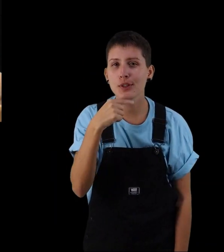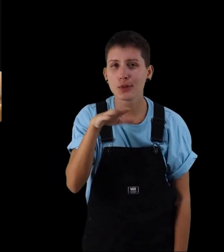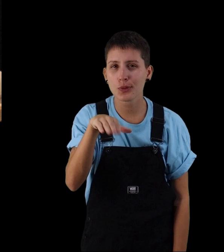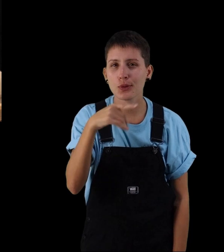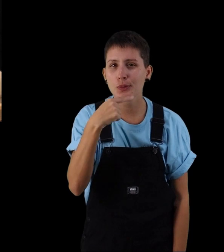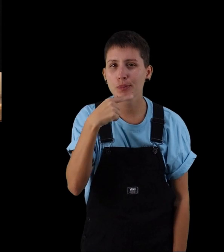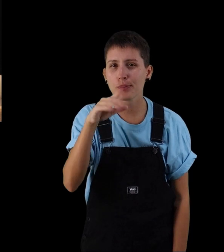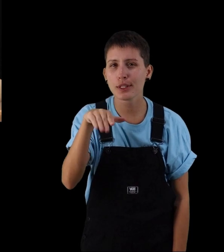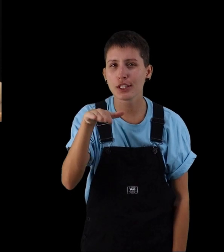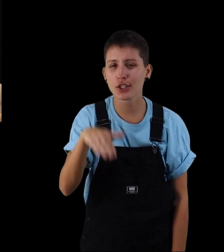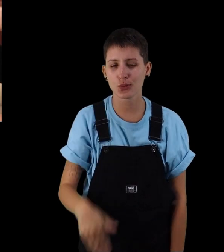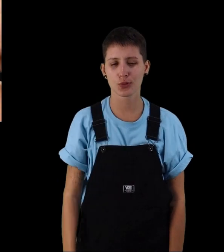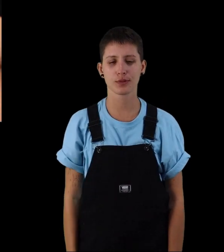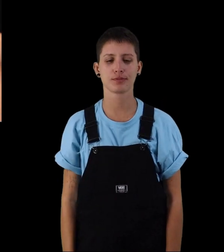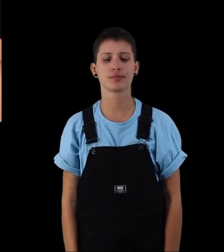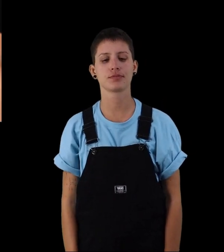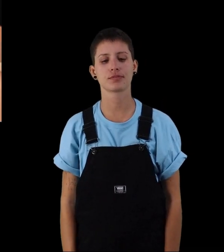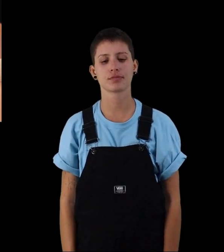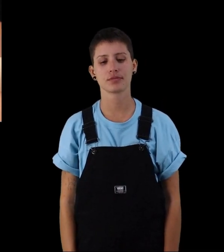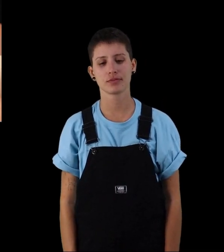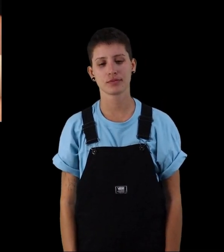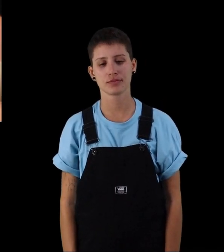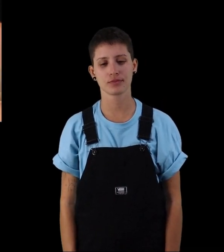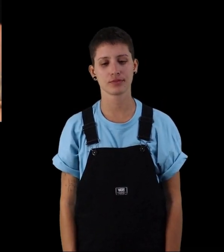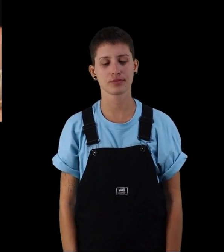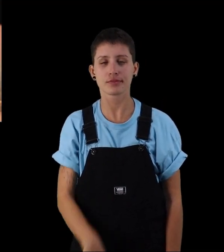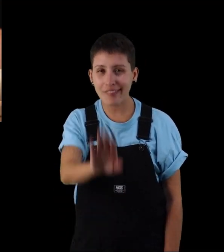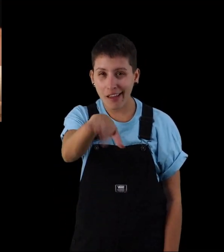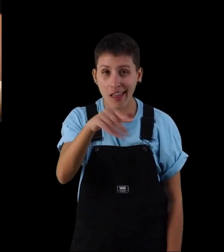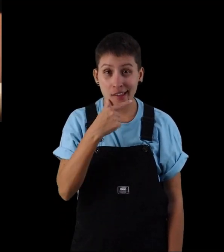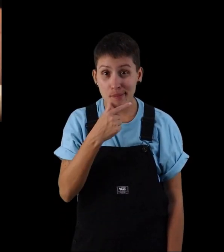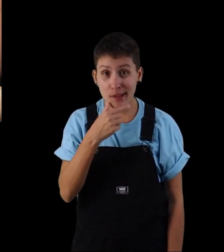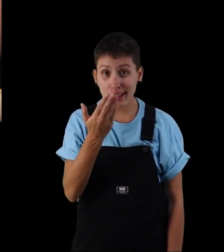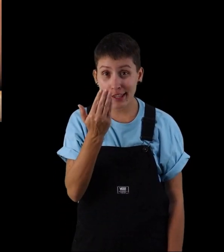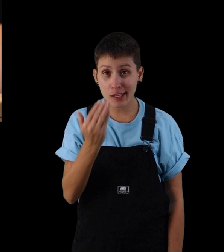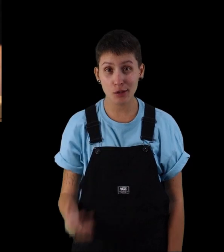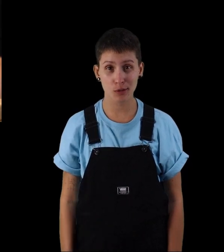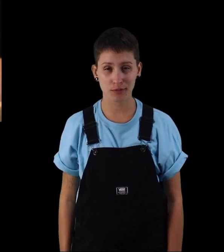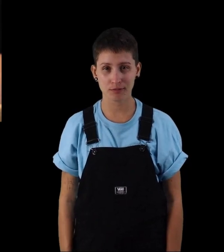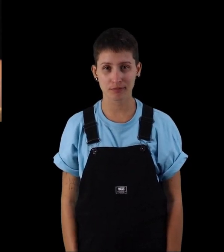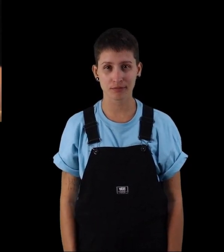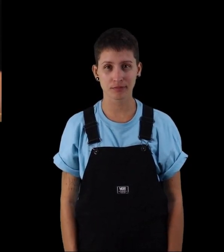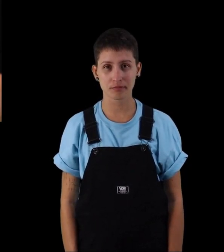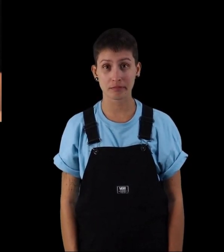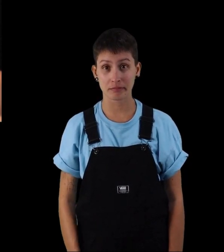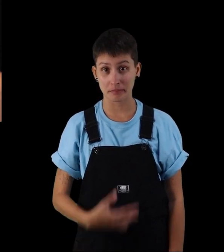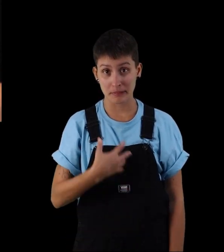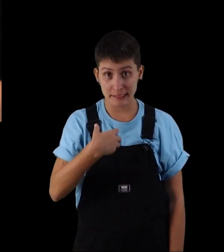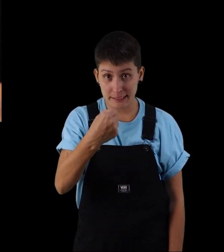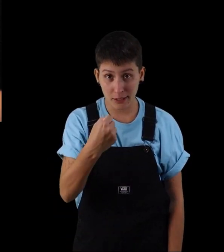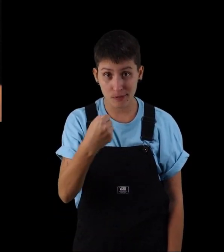Menino! Menino! Mão de Liesa levanta o boneco. Ei, menino! Me